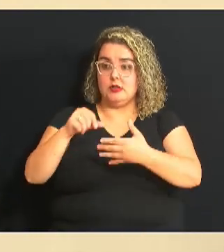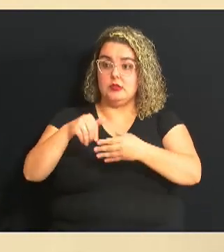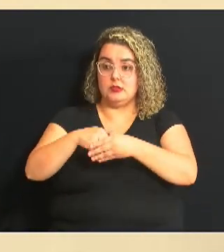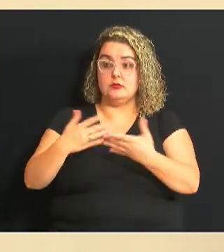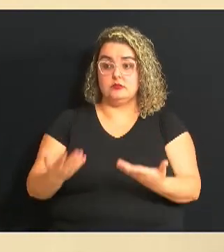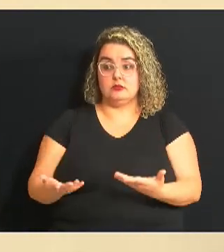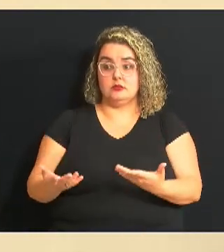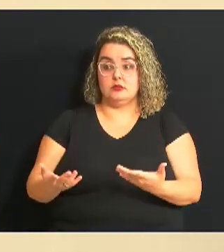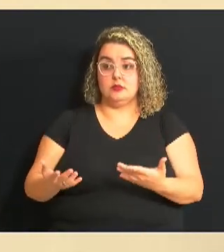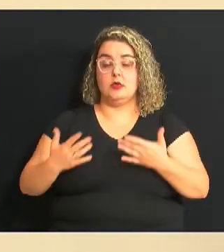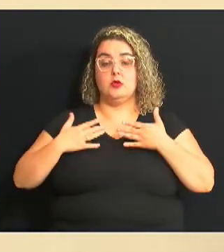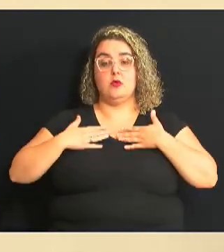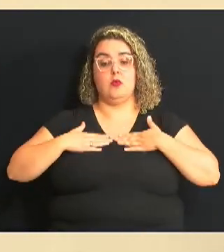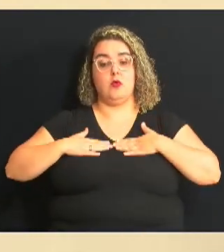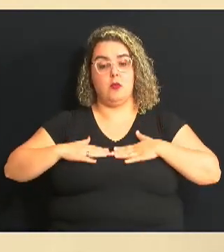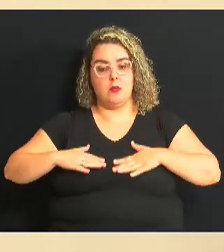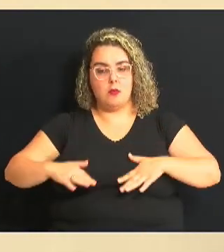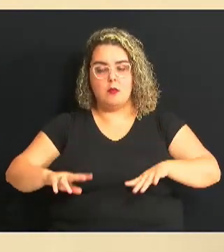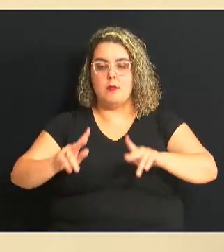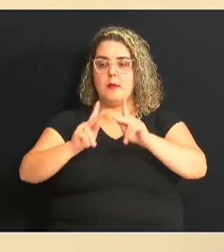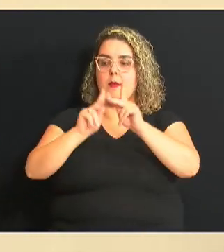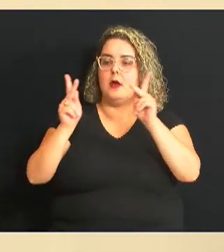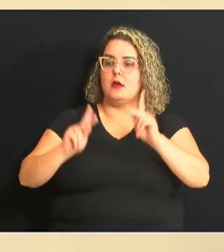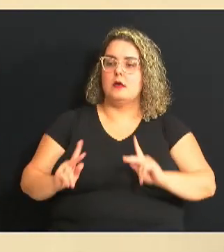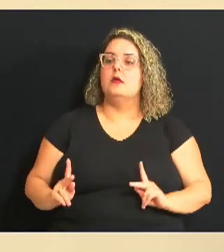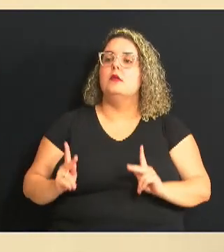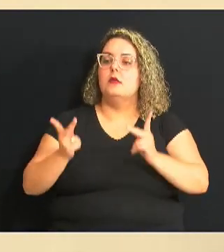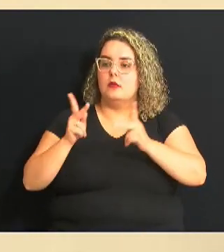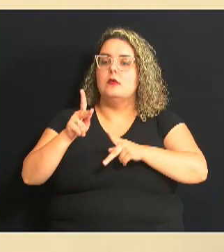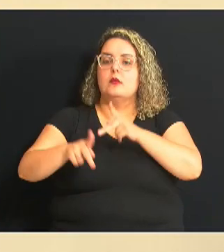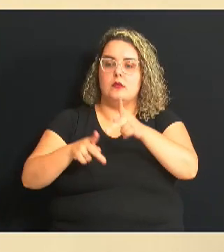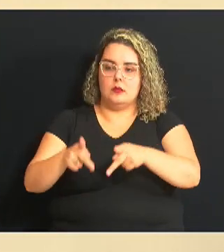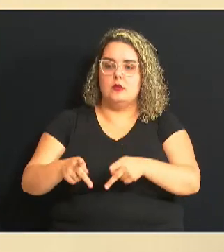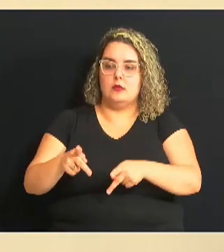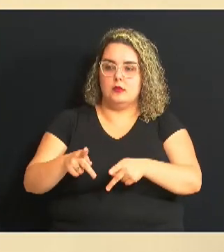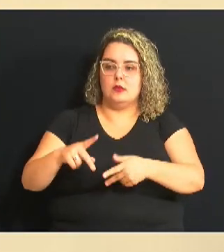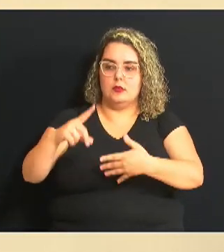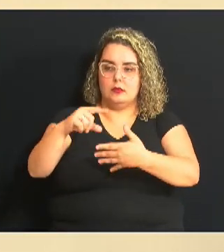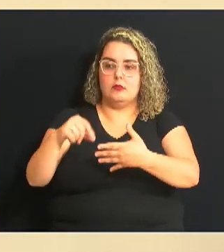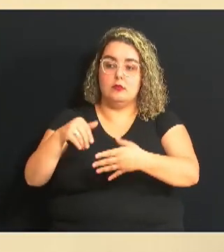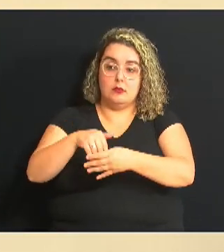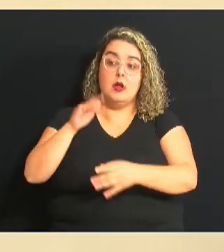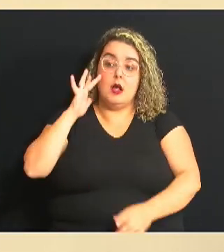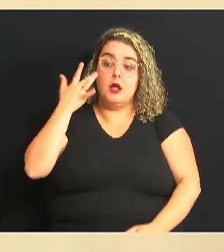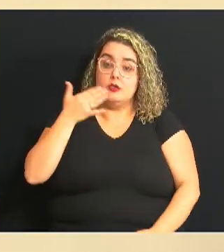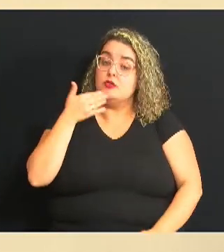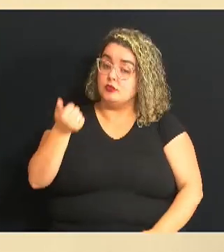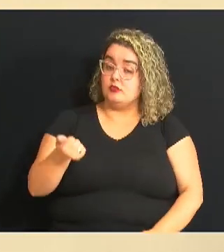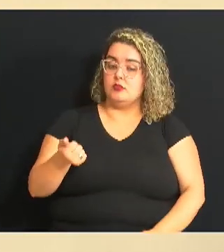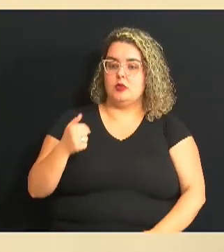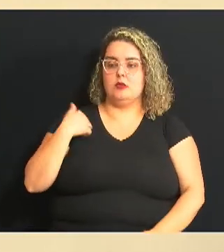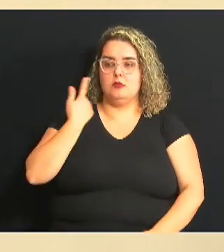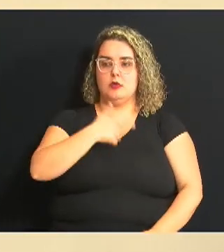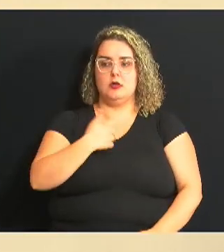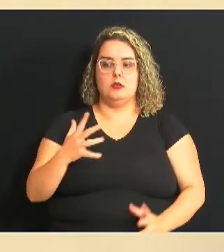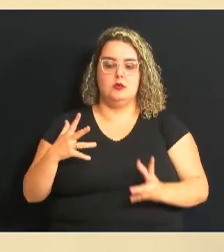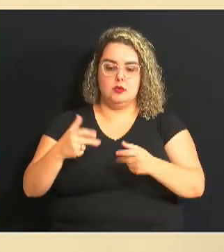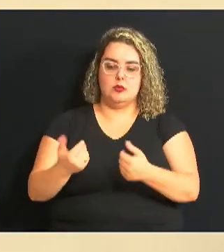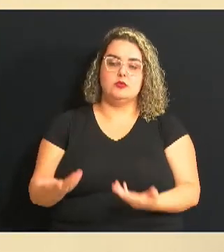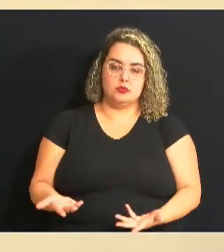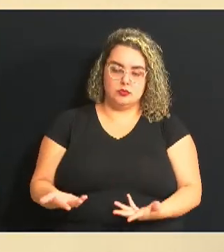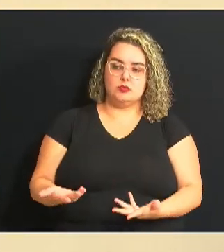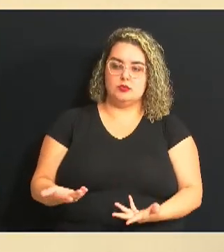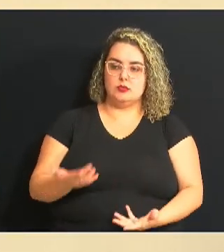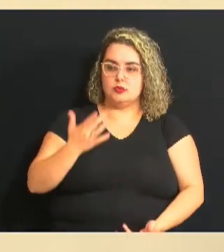eleições tranquilas, que vença aquele que o povo, ou a população achar que é melhor para a gente, e que